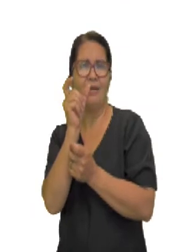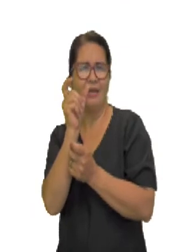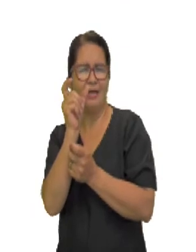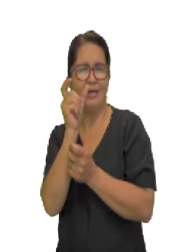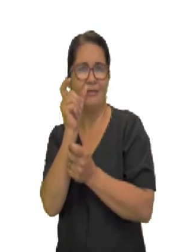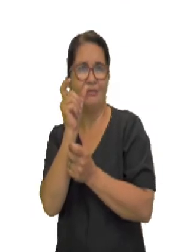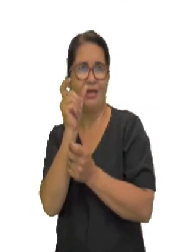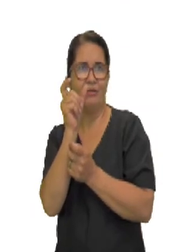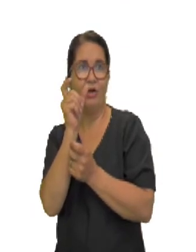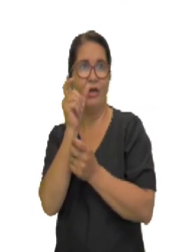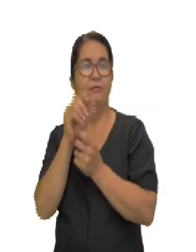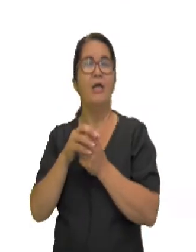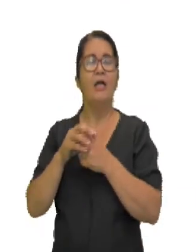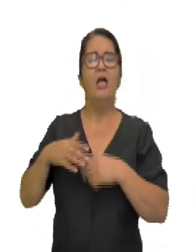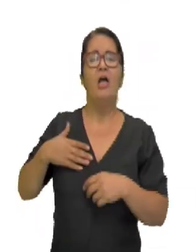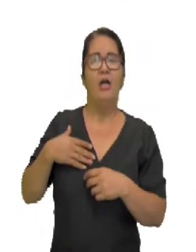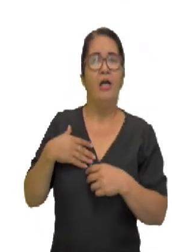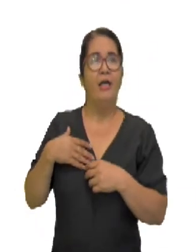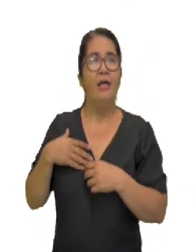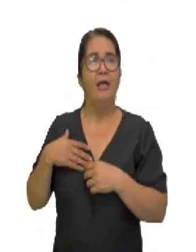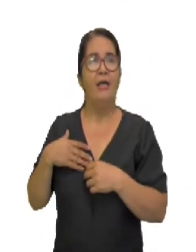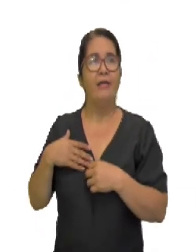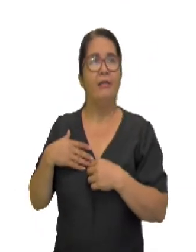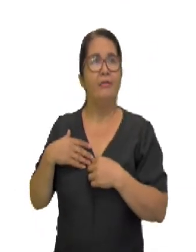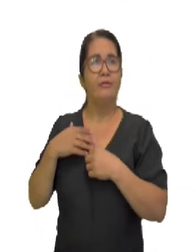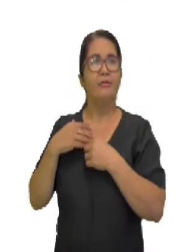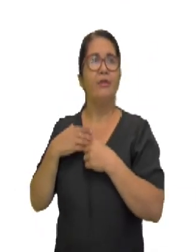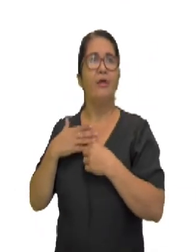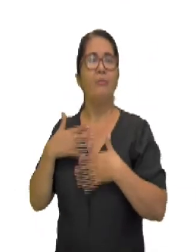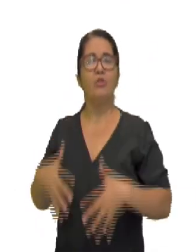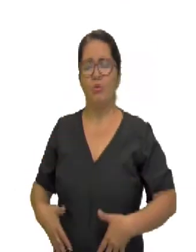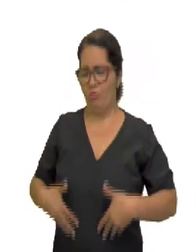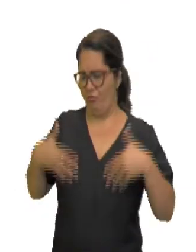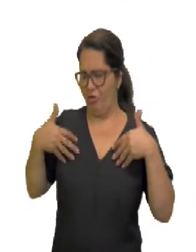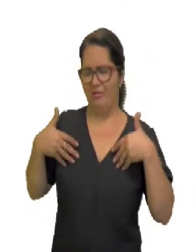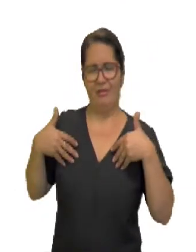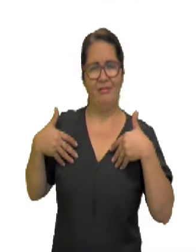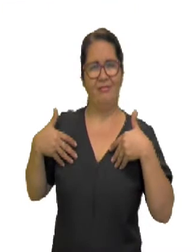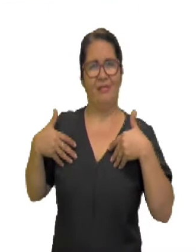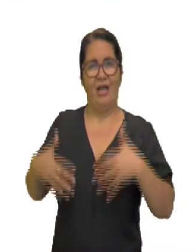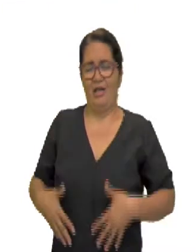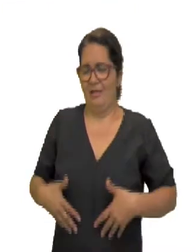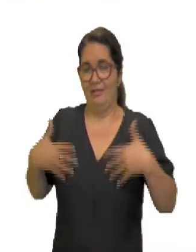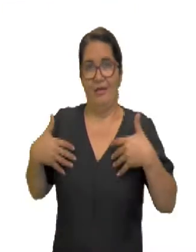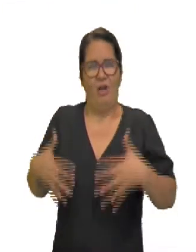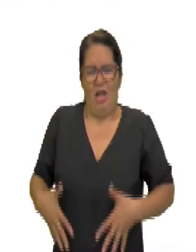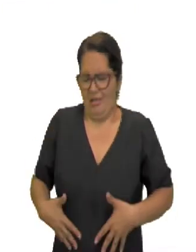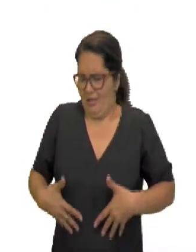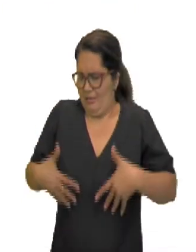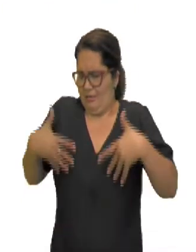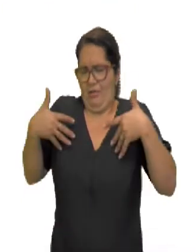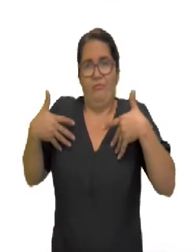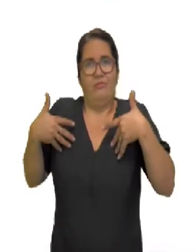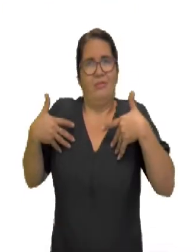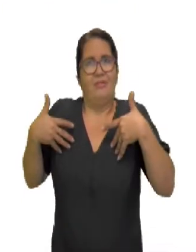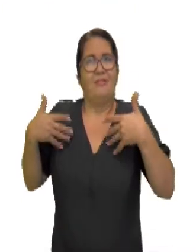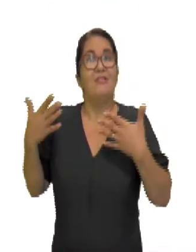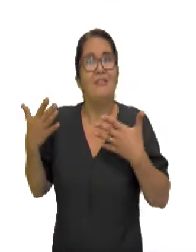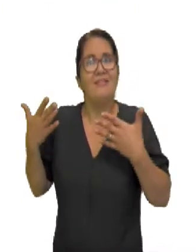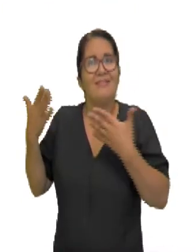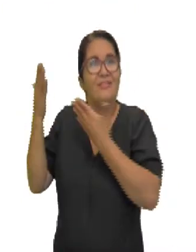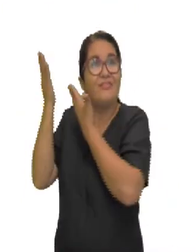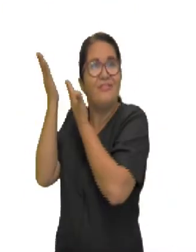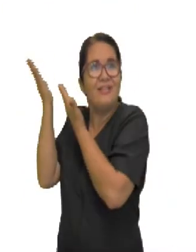mudança de retirada, perdeu-se, né? E acrescentou belíssimo. E aí, mas a permanência do íssimo, né?